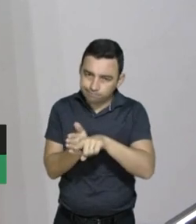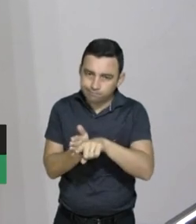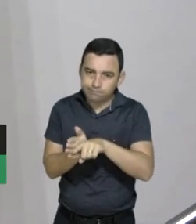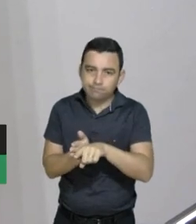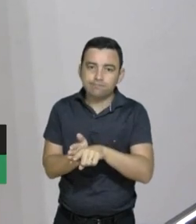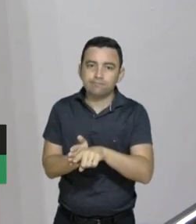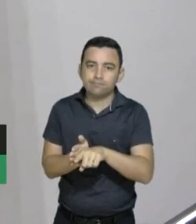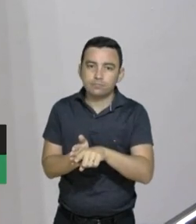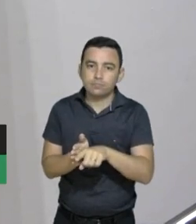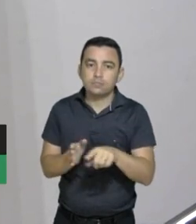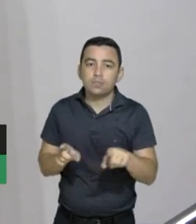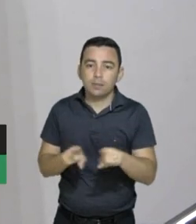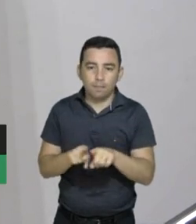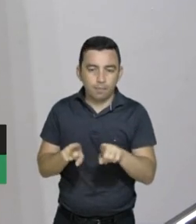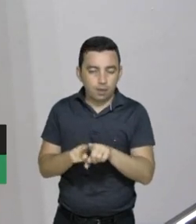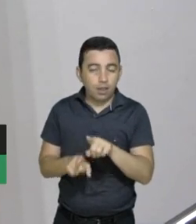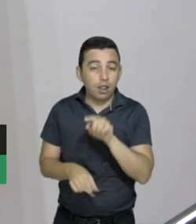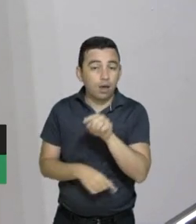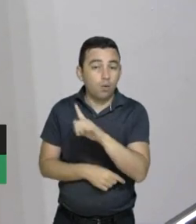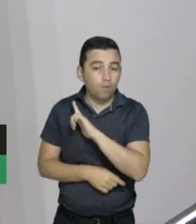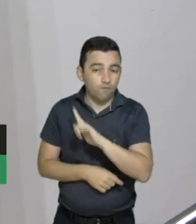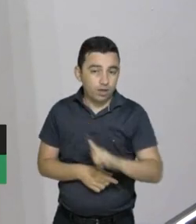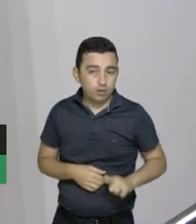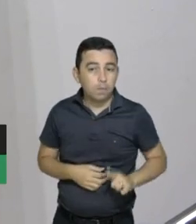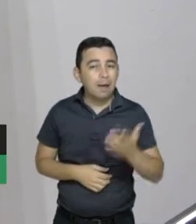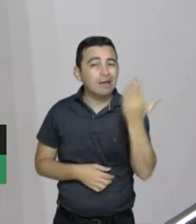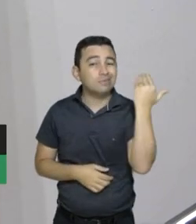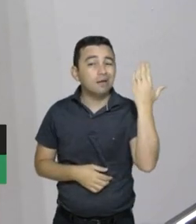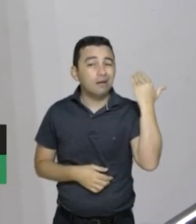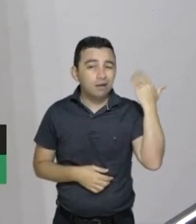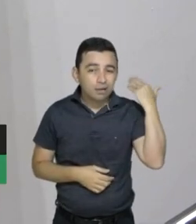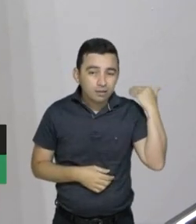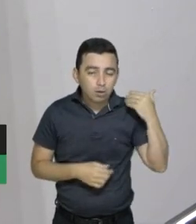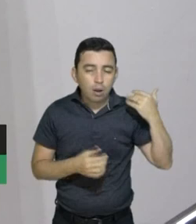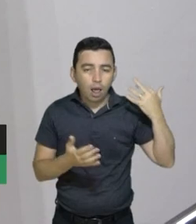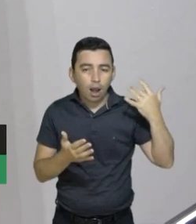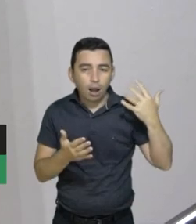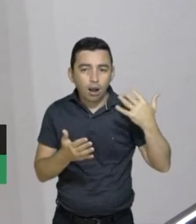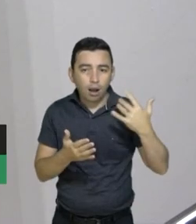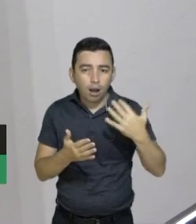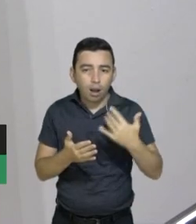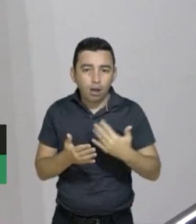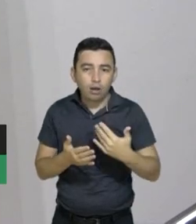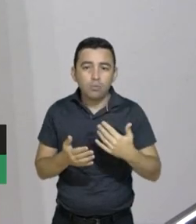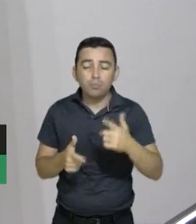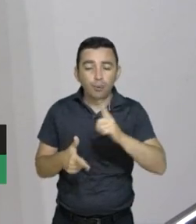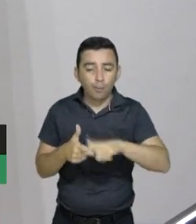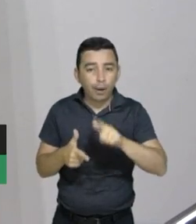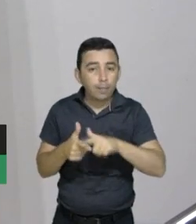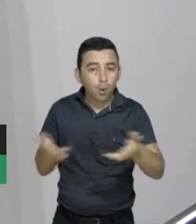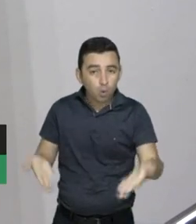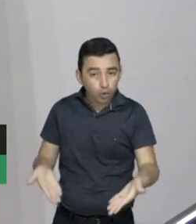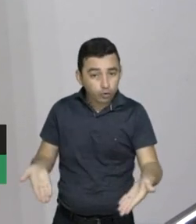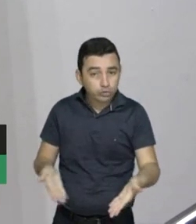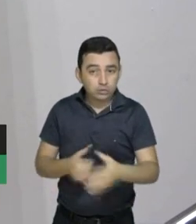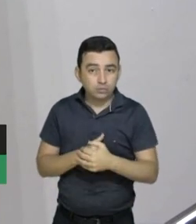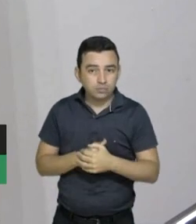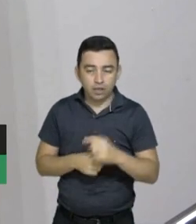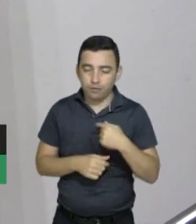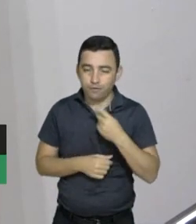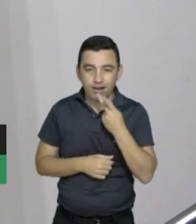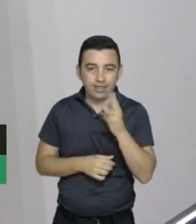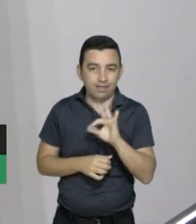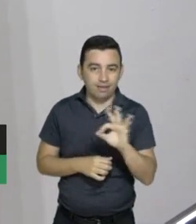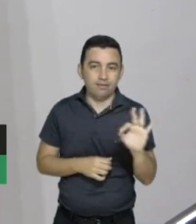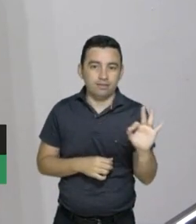também os governos que passaram anteriormente no Estado de Santa Catarina de deixar uma situação que está nem vou falar aqui agora